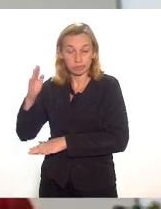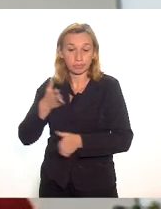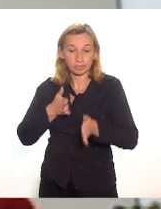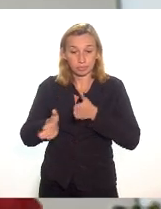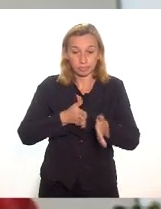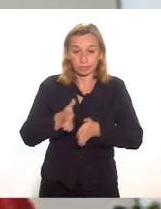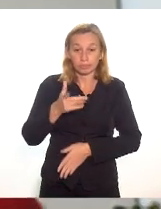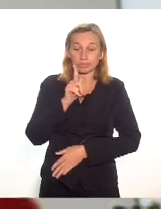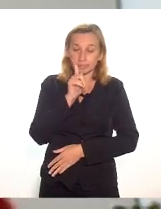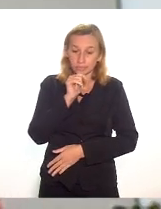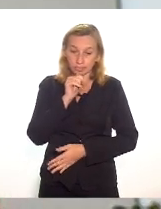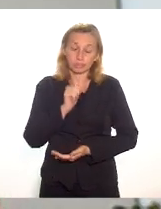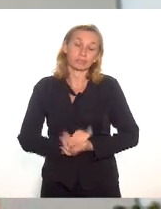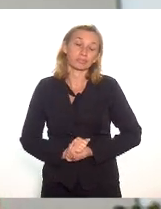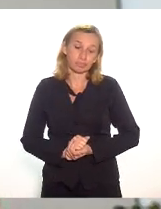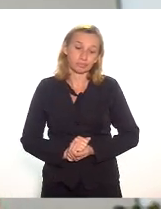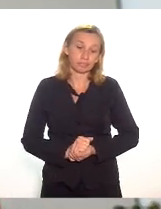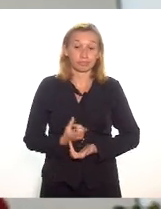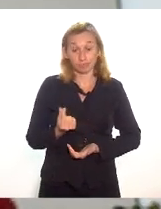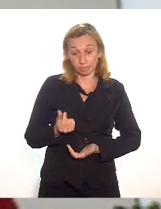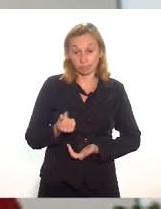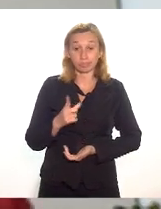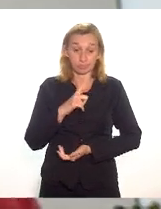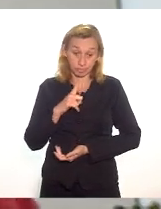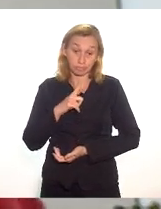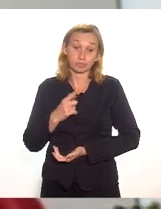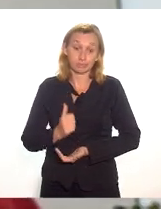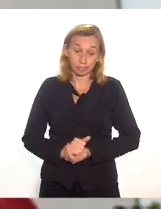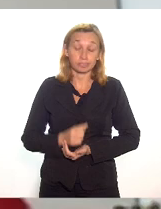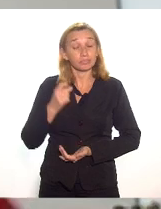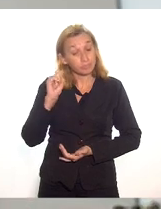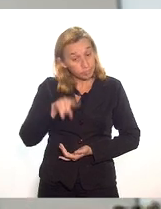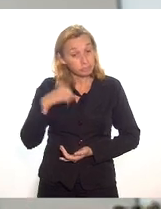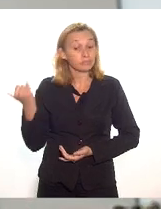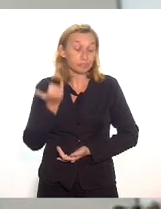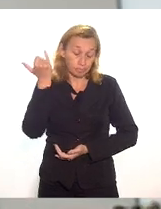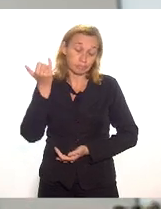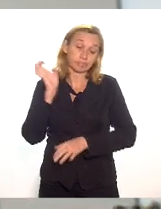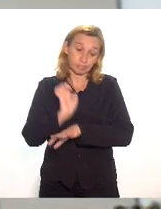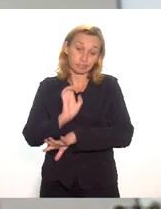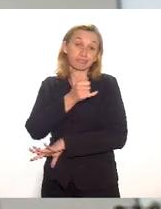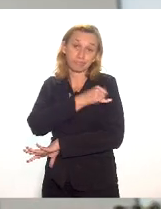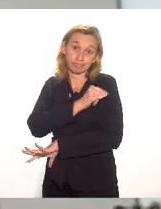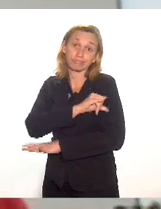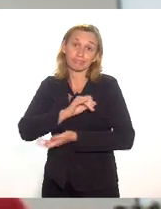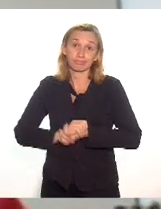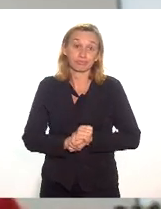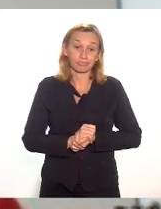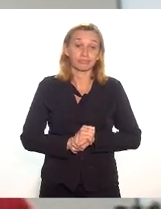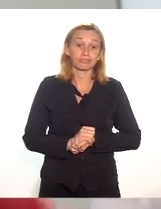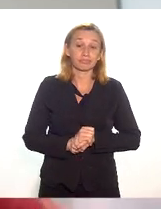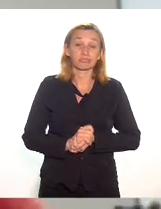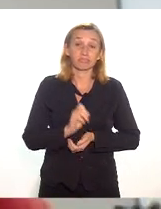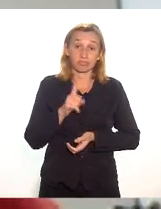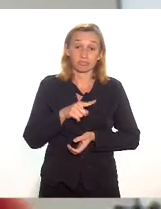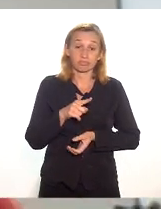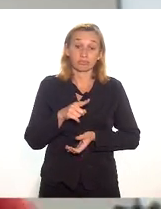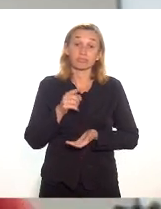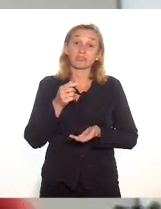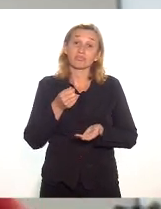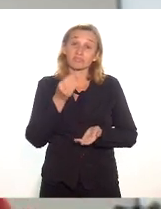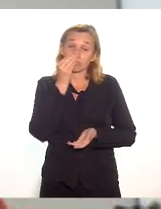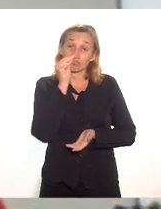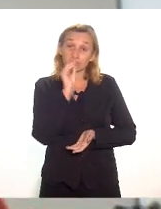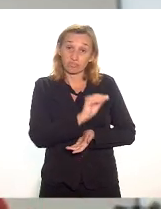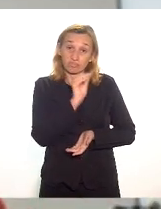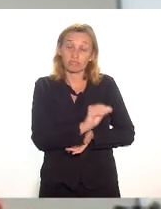água, que é extremamente lucrativa, que é extremamente importante para o Estado do Rio de Janeiro? É subjugar, é maltratar